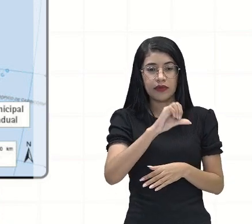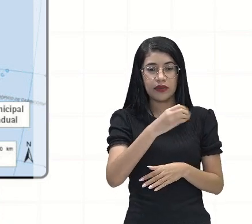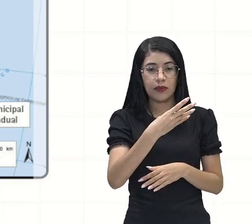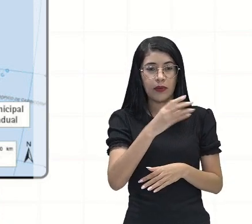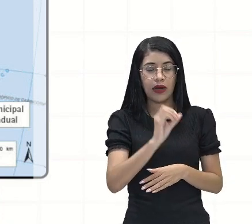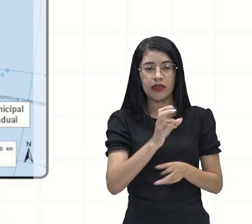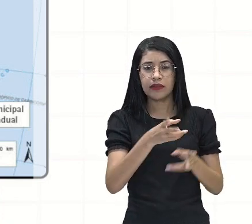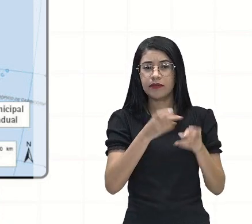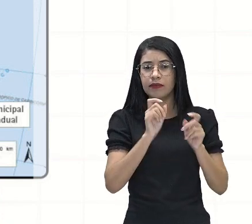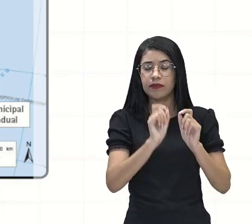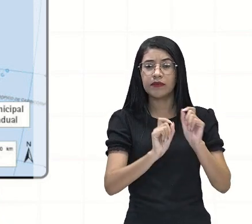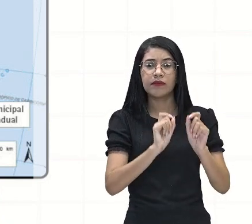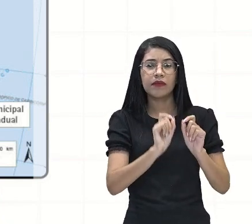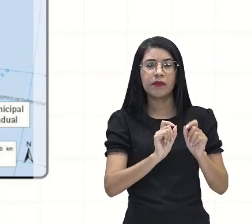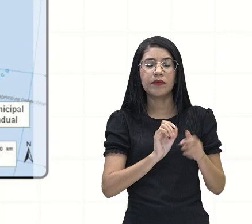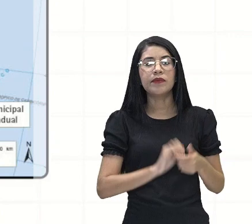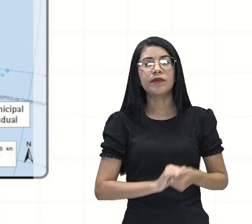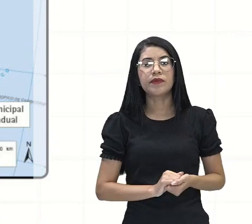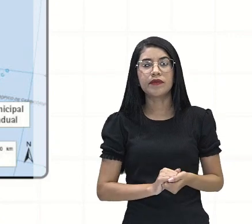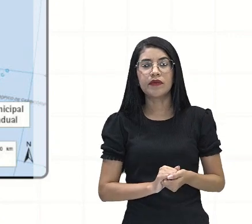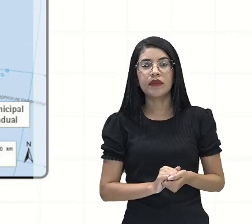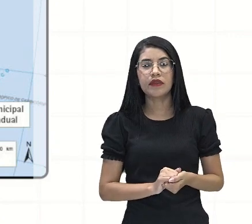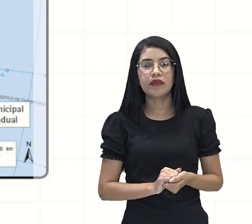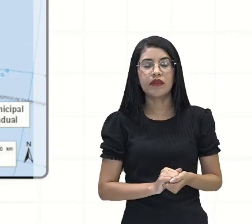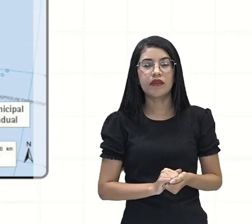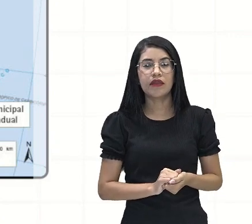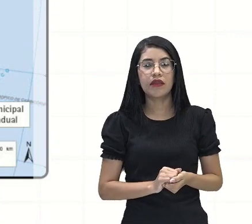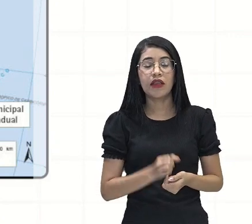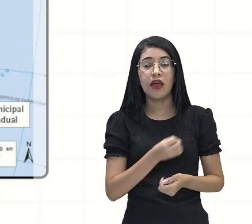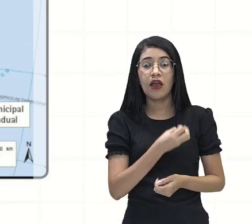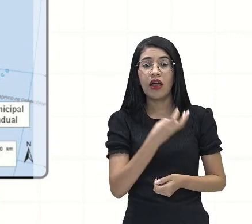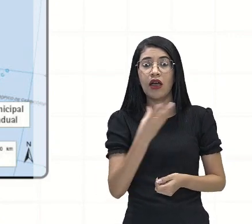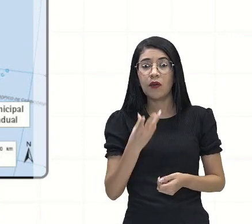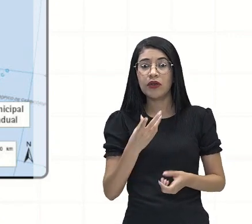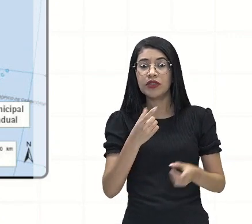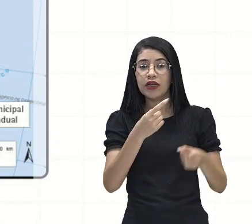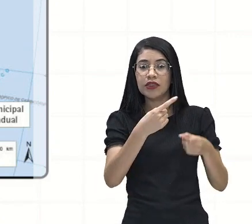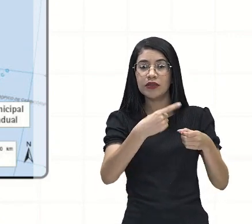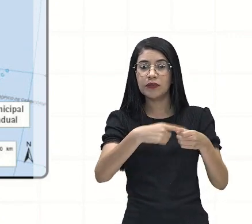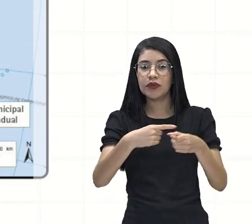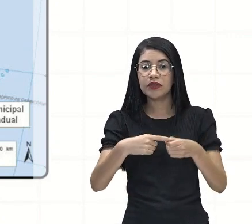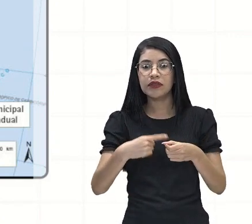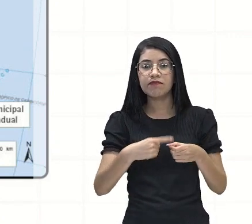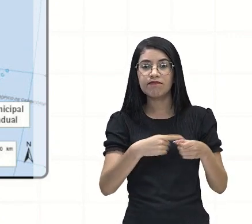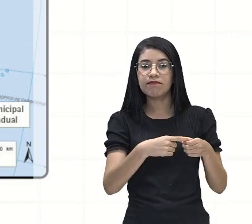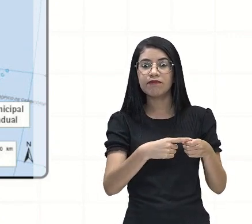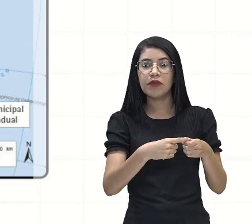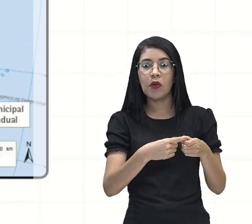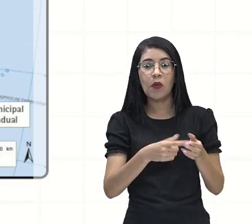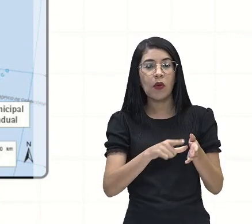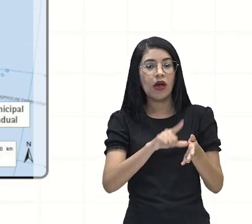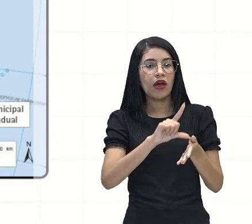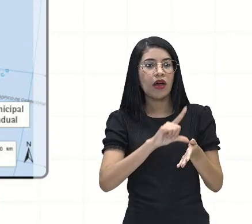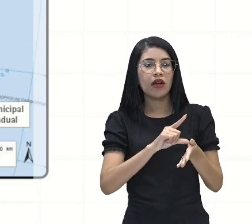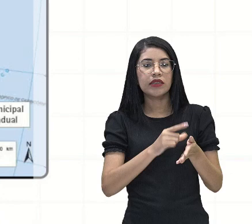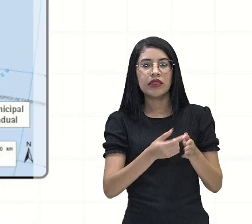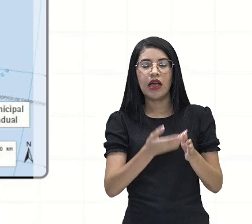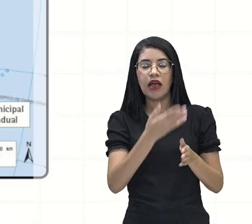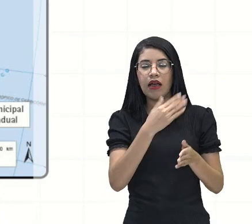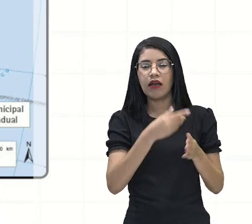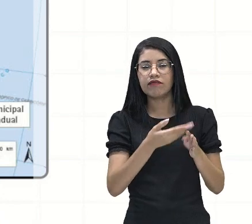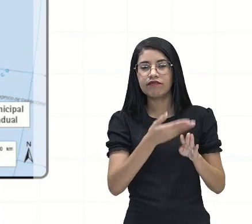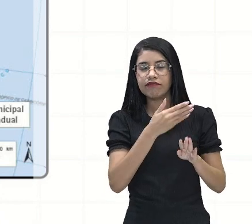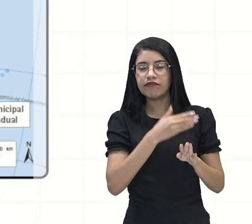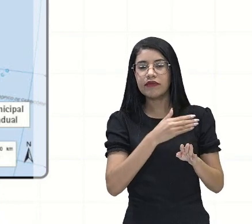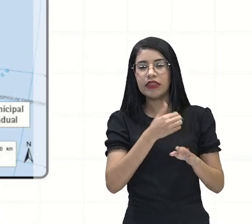vai observar aqui eh o número de municípios naquela época lá naquela eh